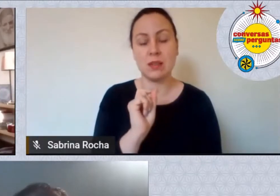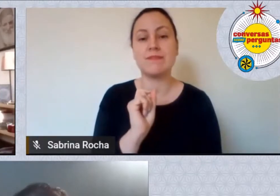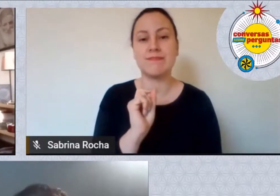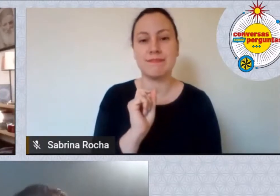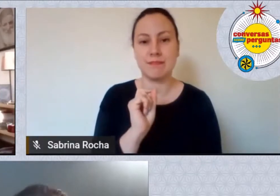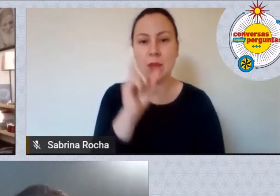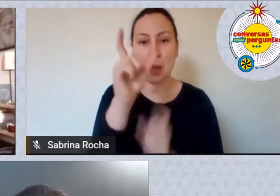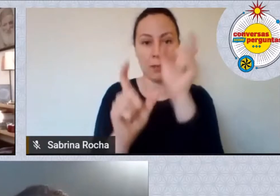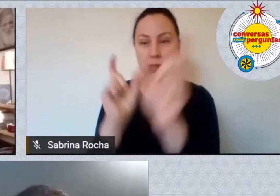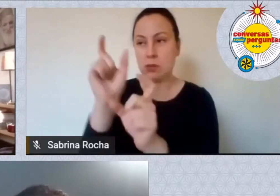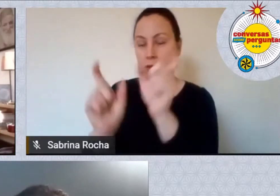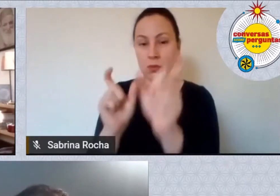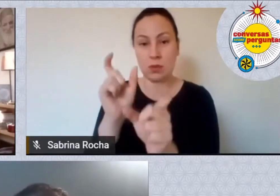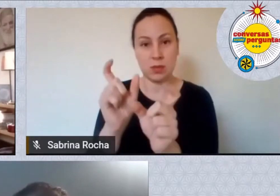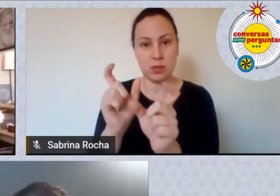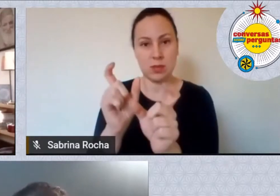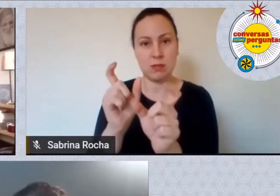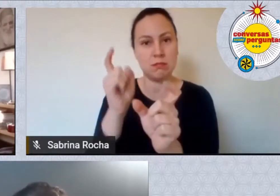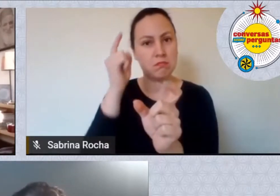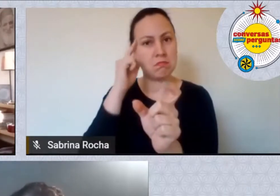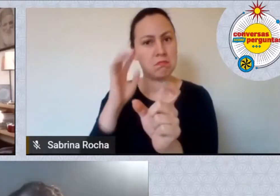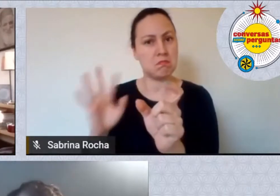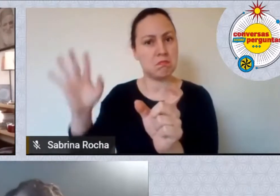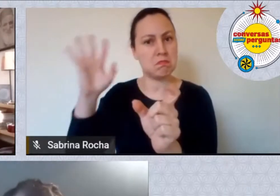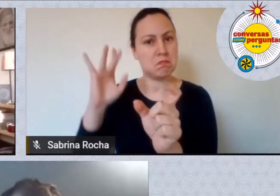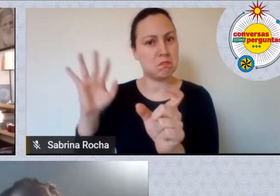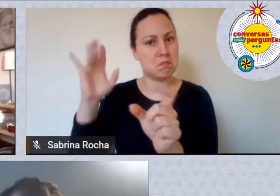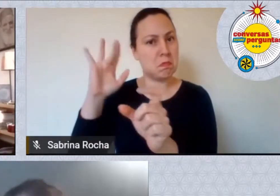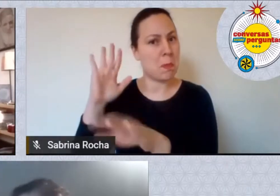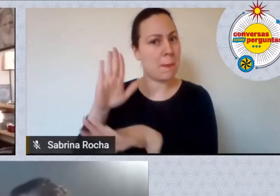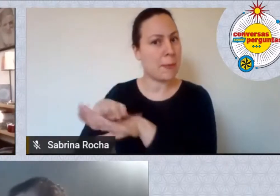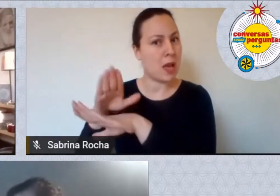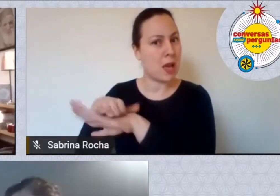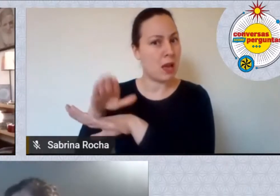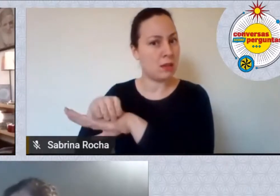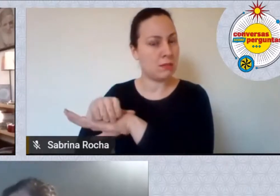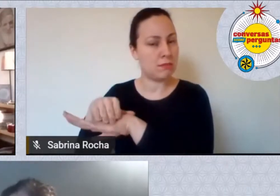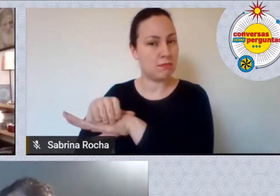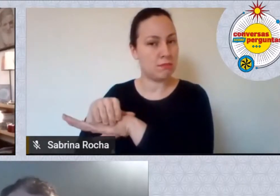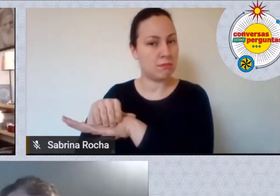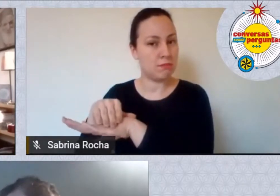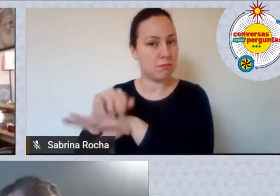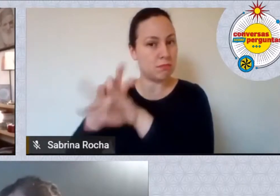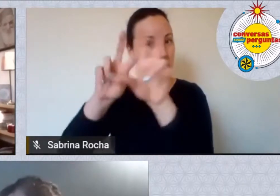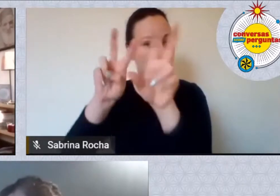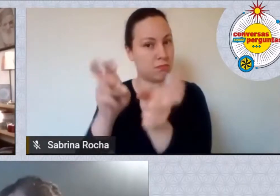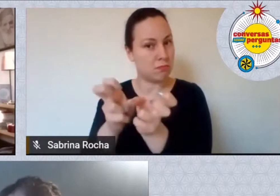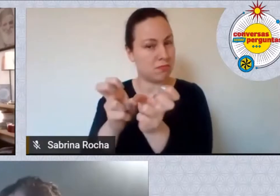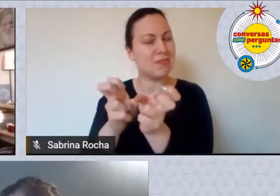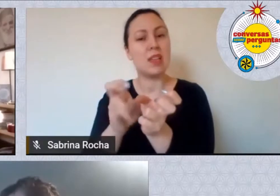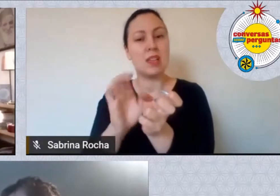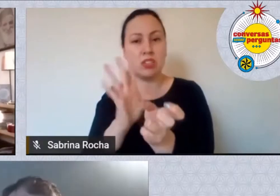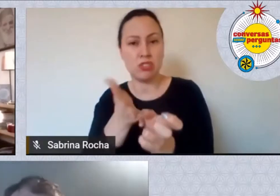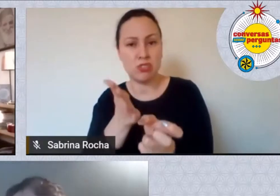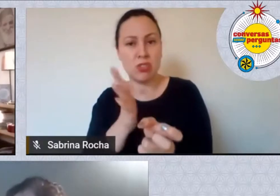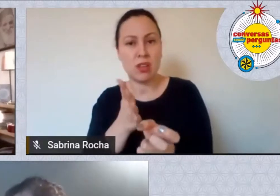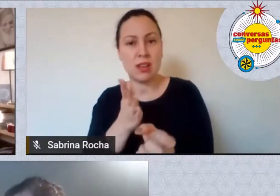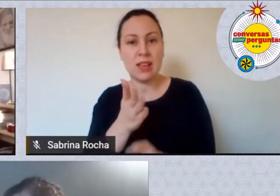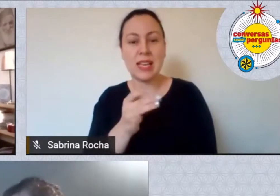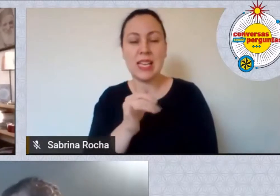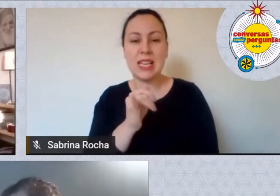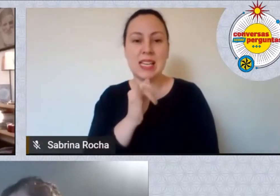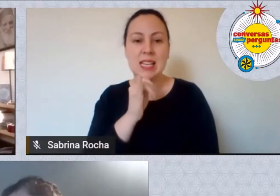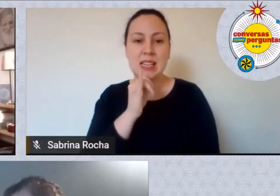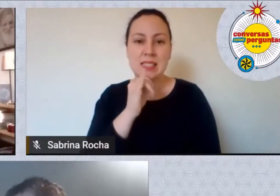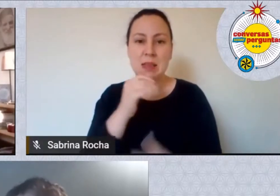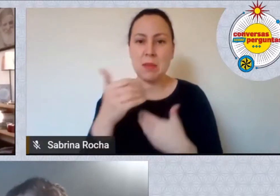mais intensa, que elas estão sonhando com temas mais ou menos esperados, como